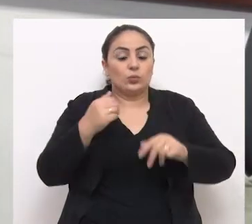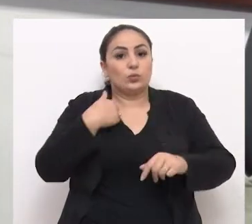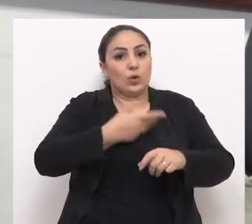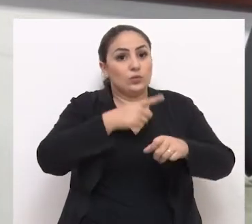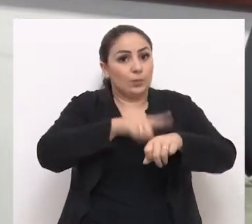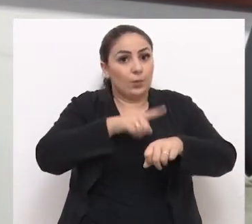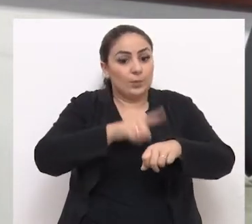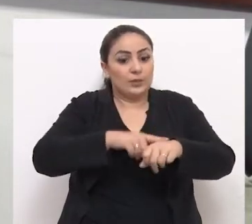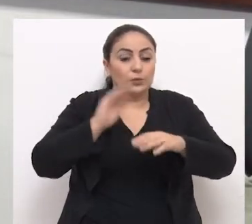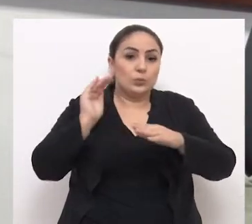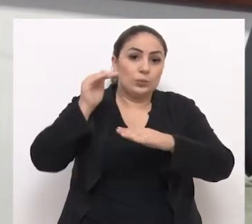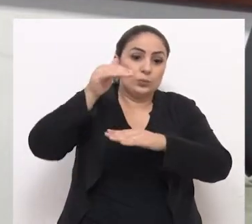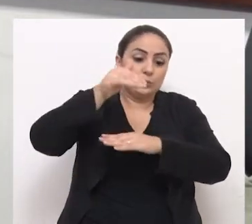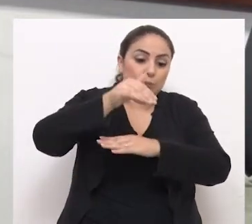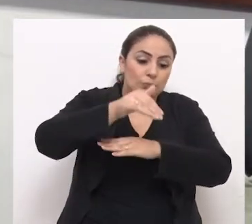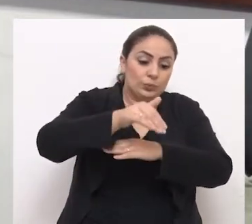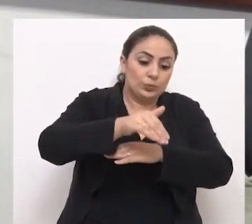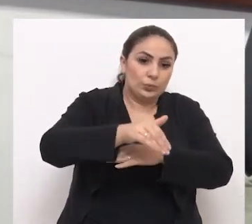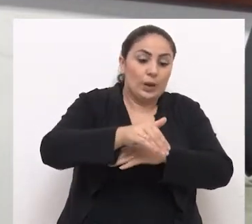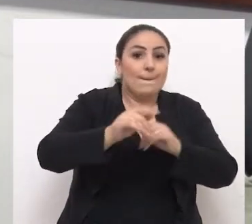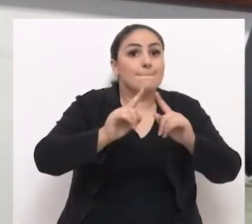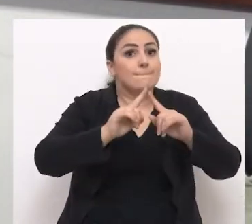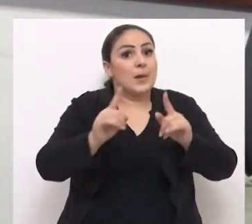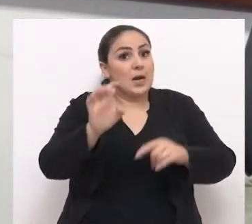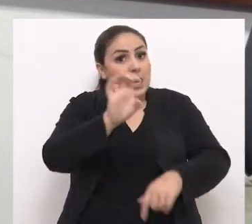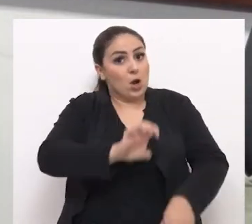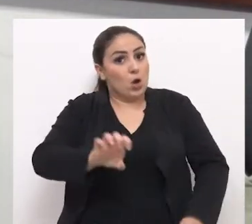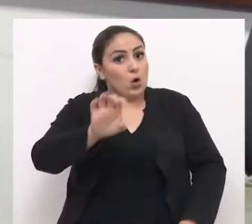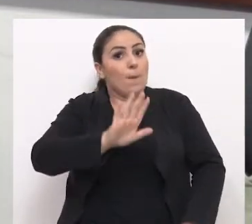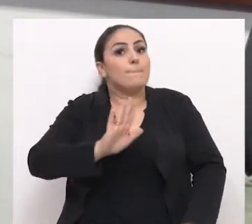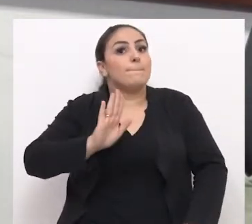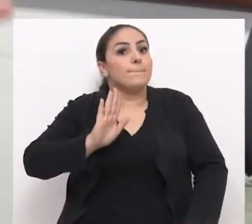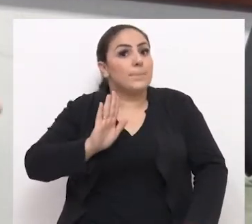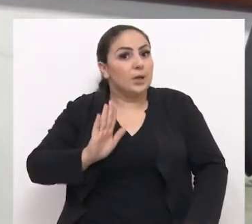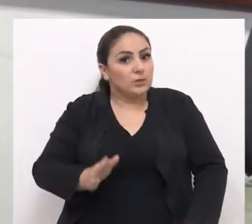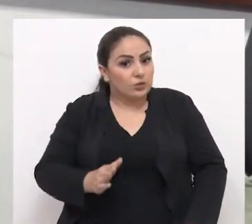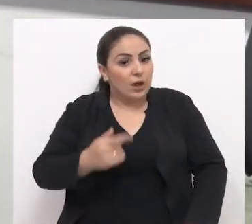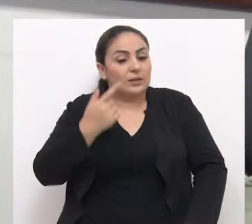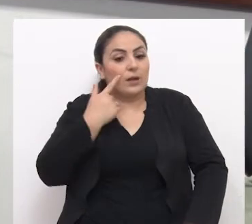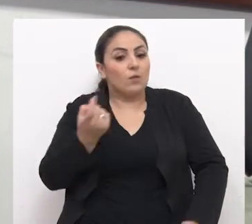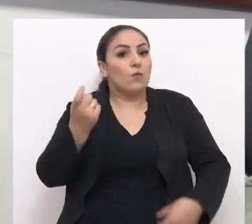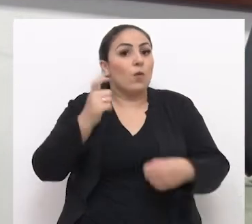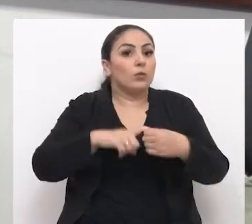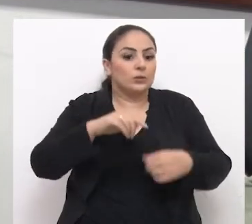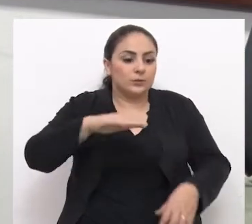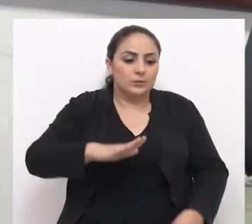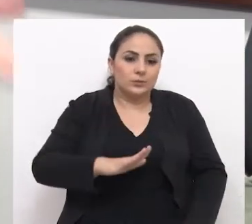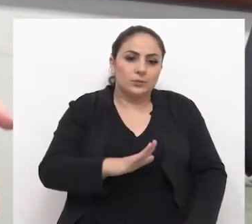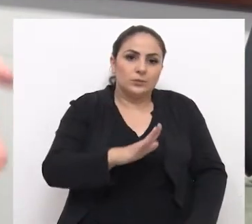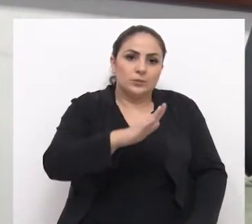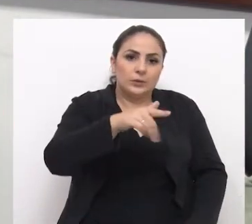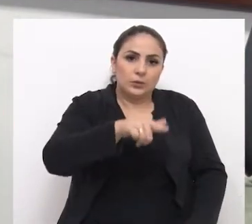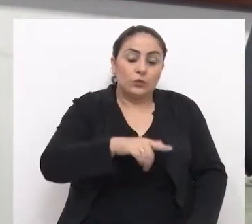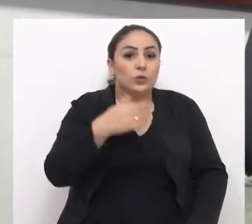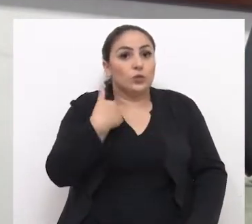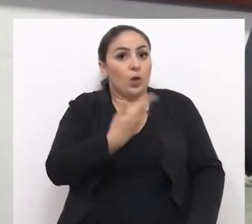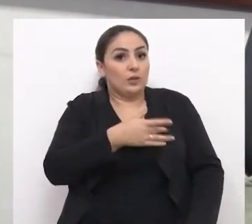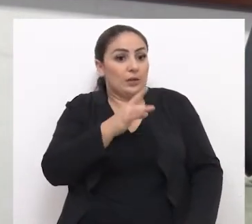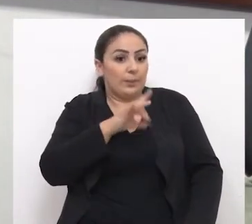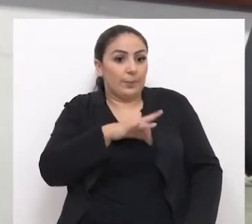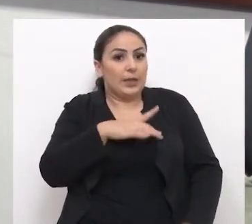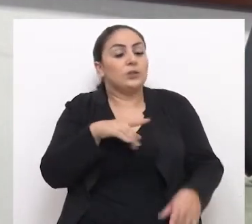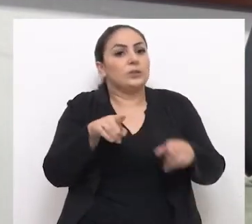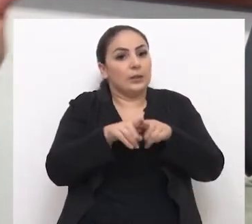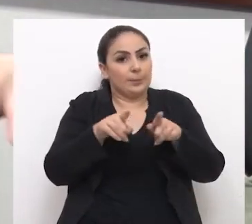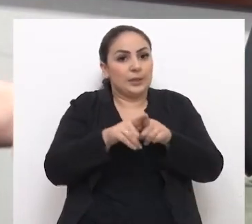nós estamos num momento de declínio da curva, mas a Europa já vem enfrentando uma segunda onda e nós temos receio